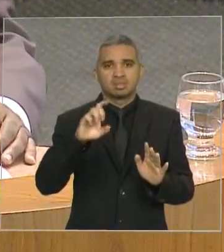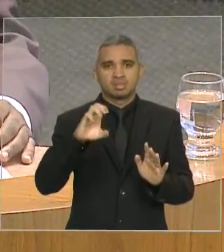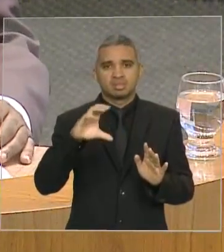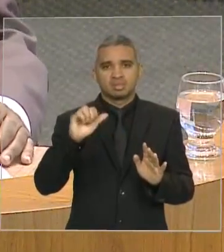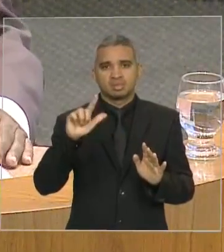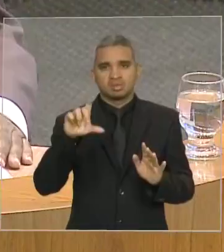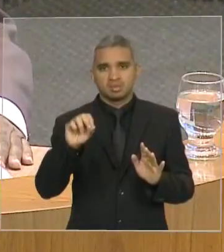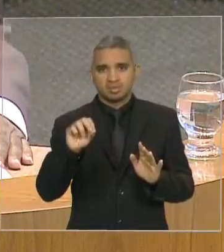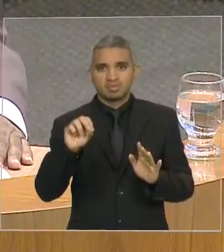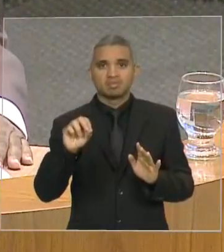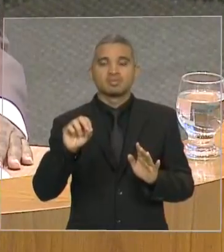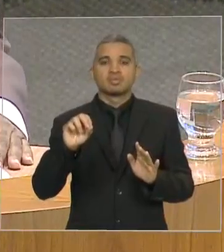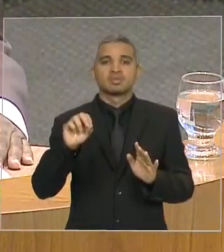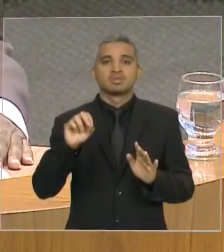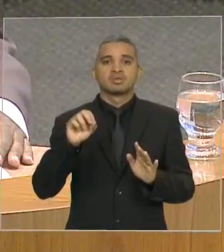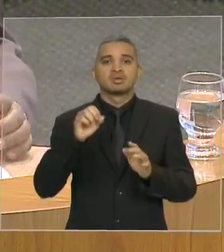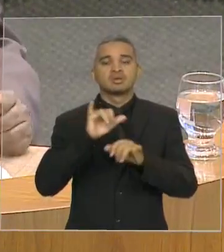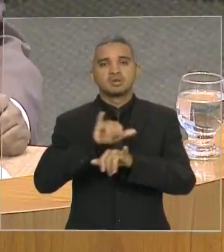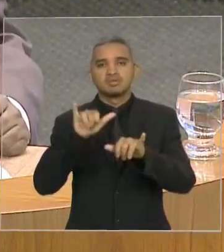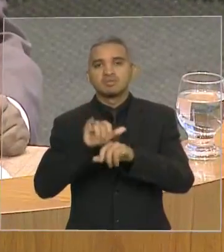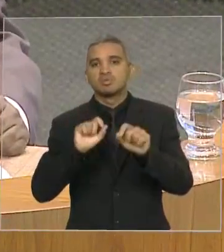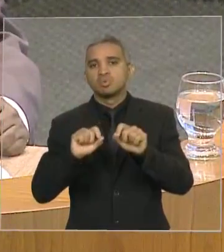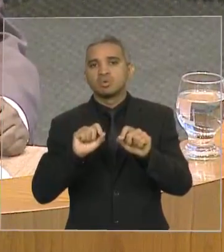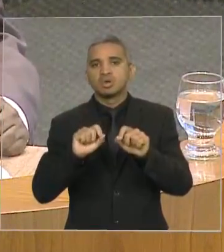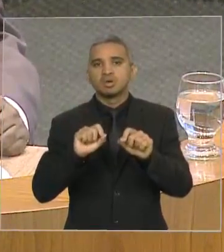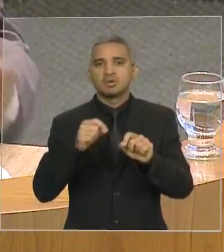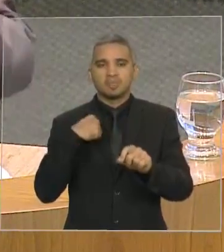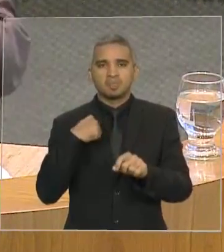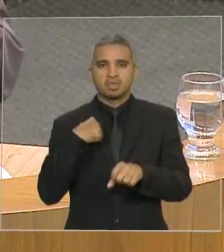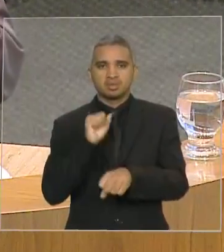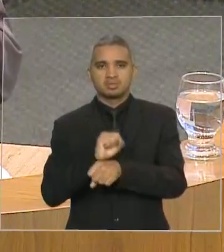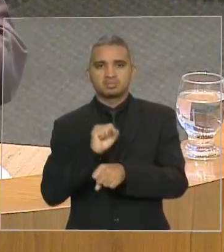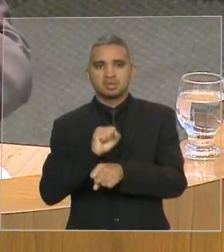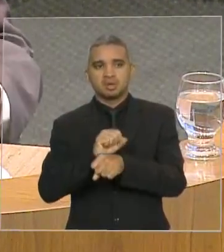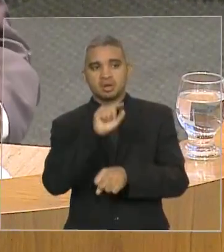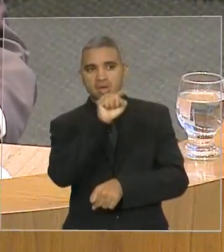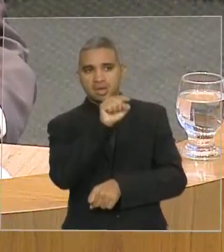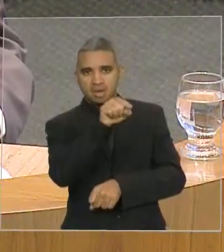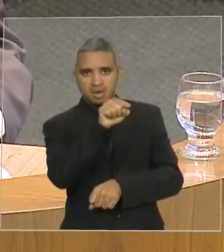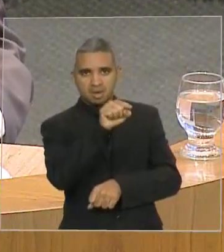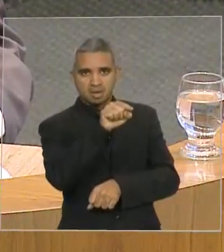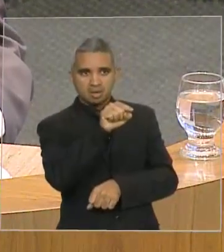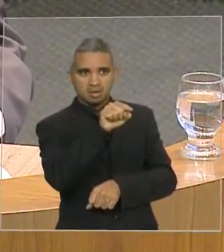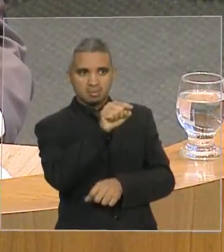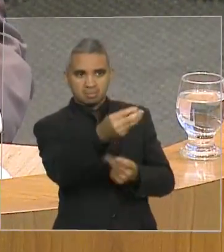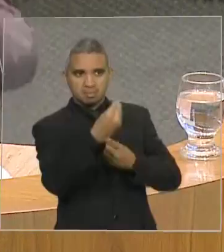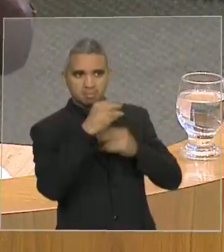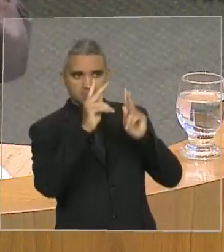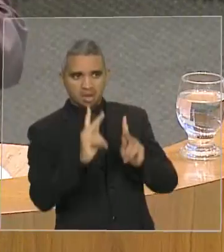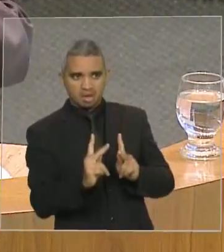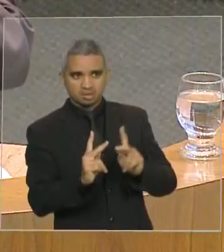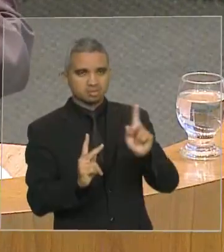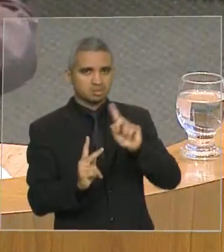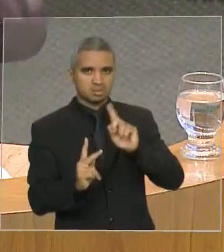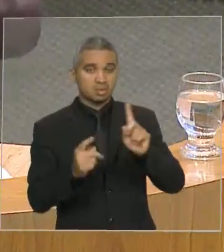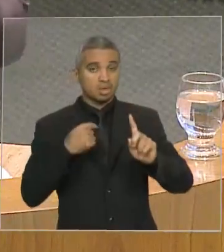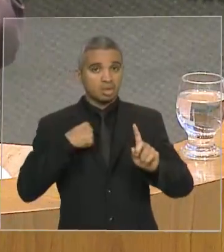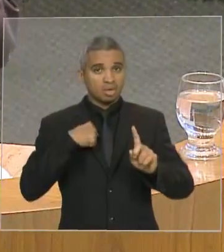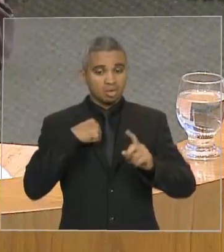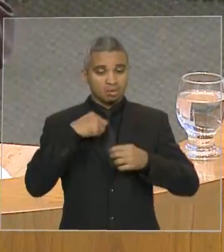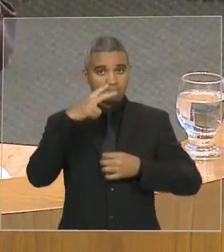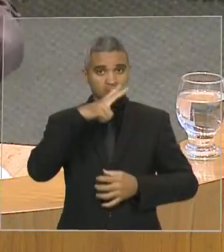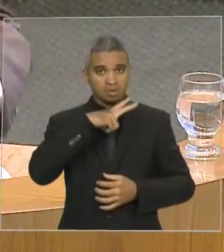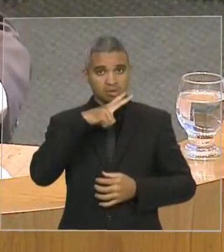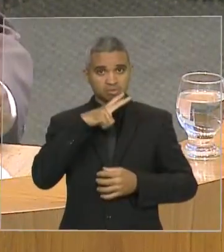não tenho que esperar que o outro seja o promotor da paz. A paz começa por mim. Onde houver ódio,